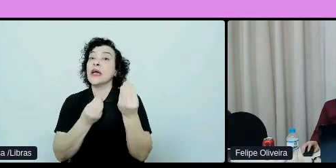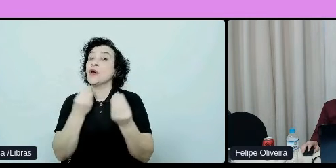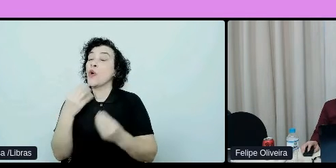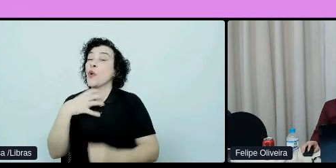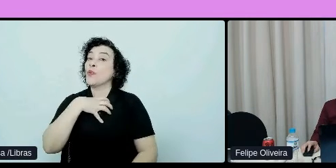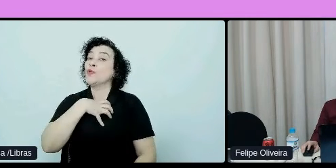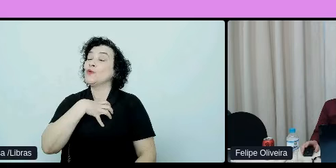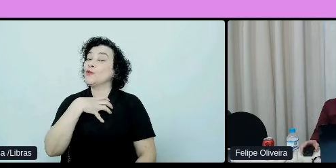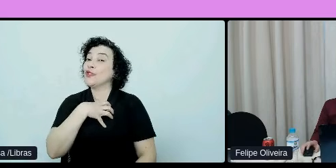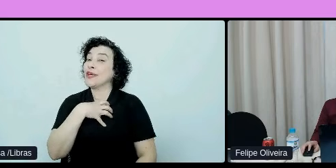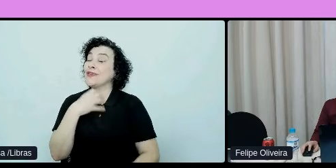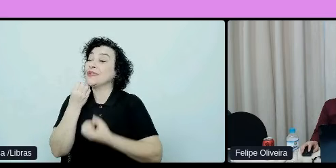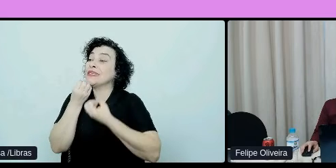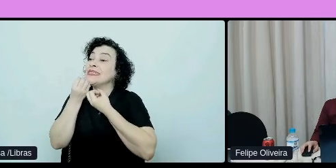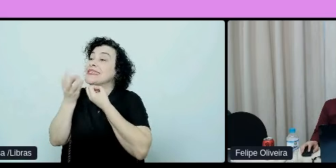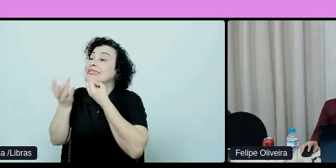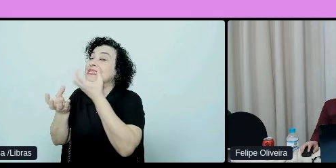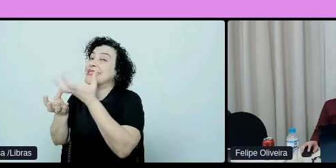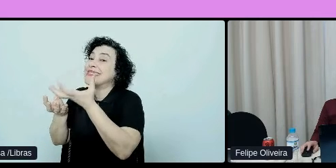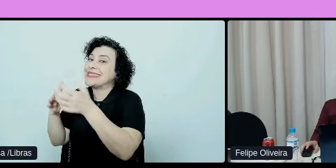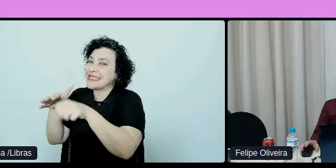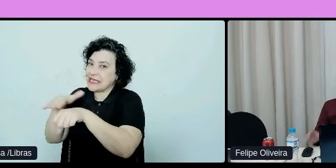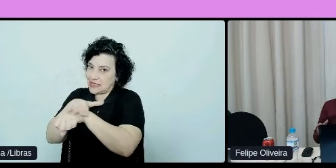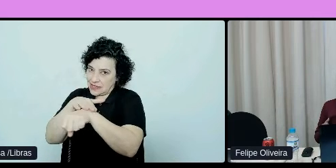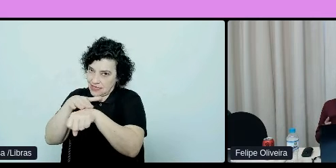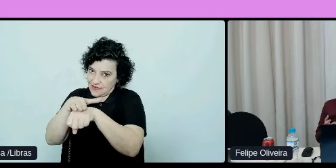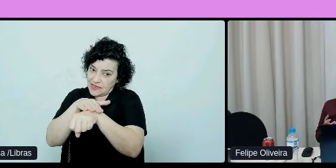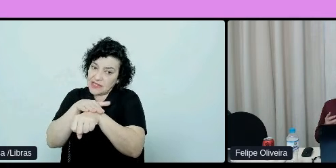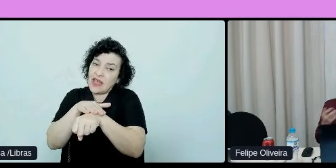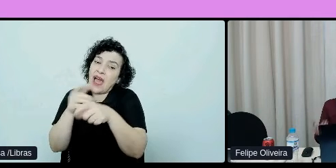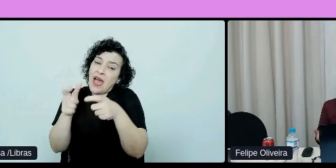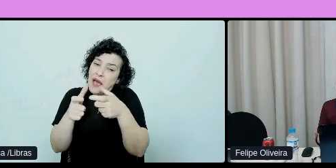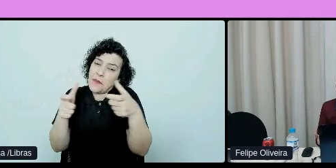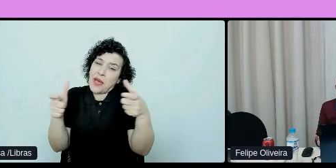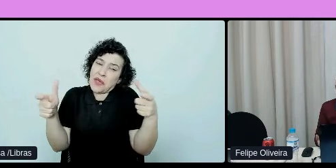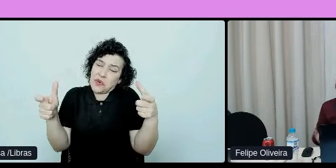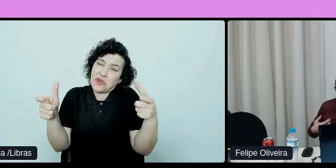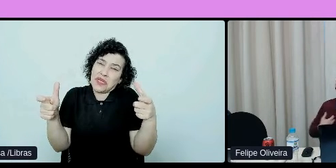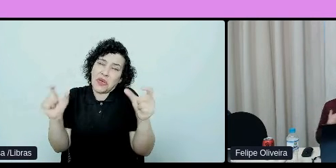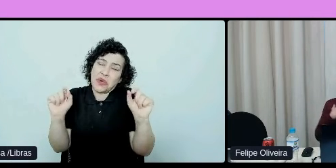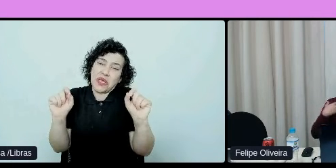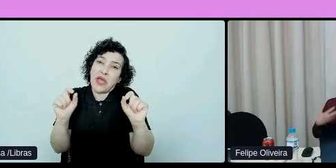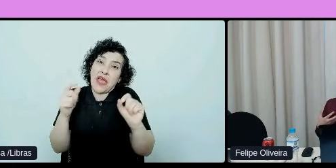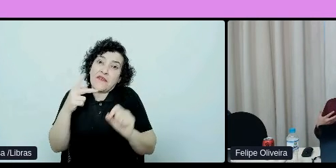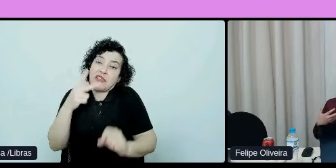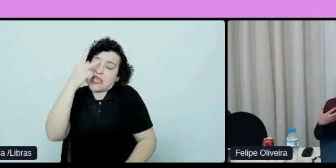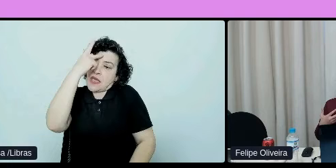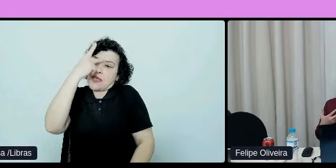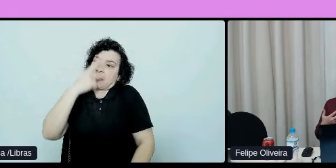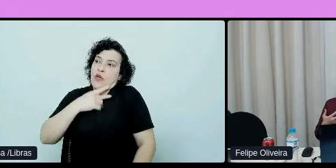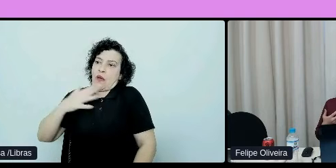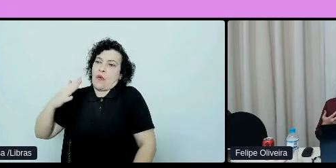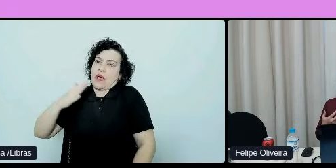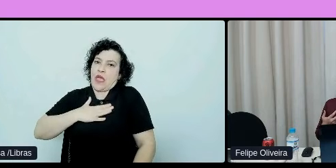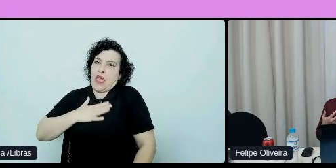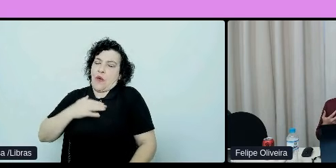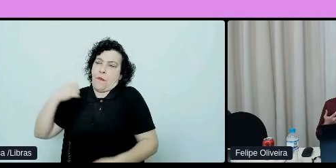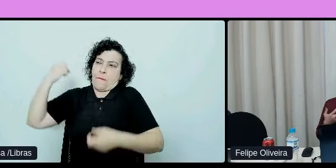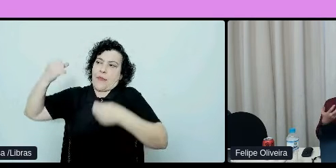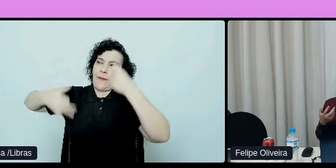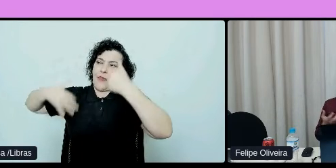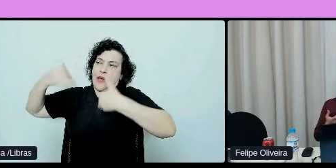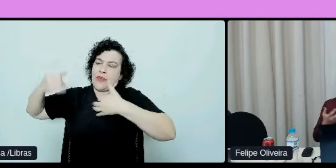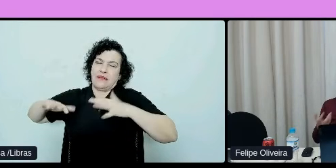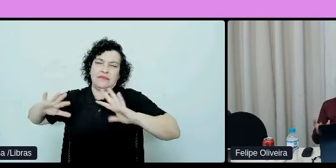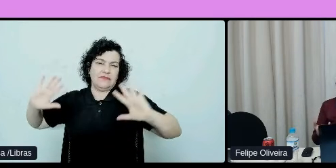como se expressa. Na maioria das vezes, não é sobre você, não é sobre mim, né? Mas